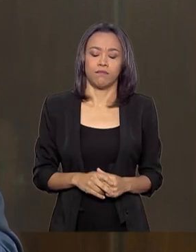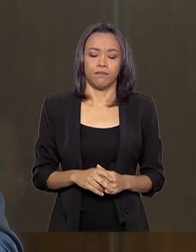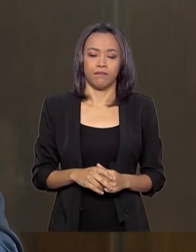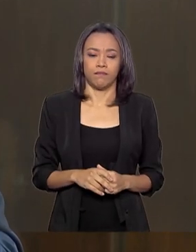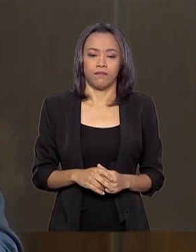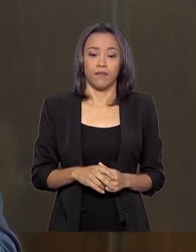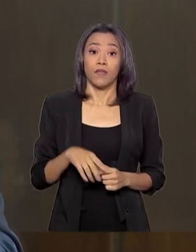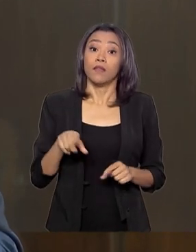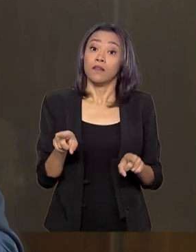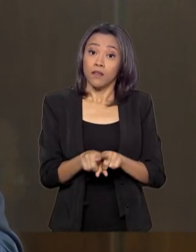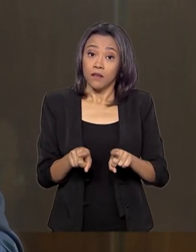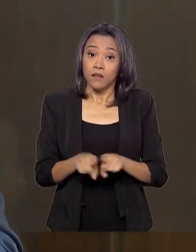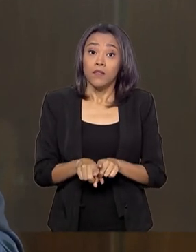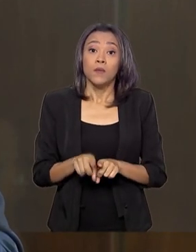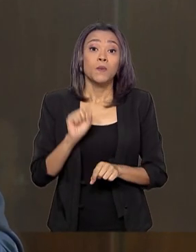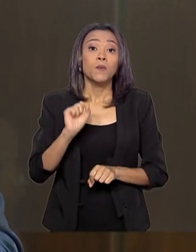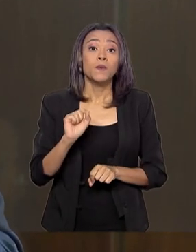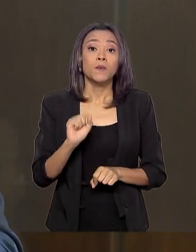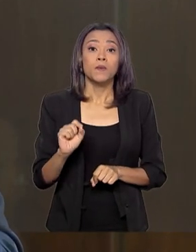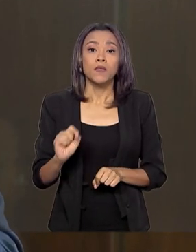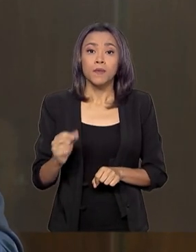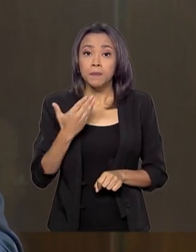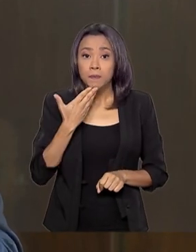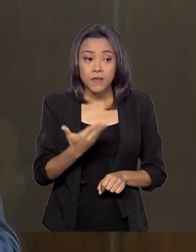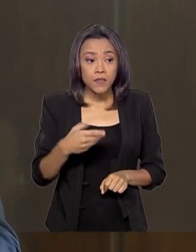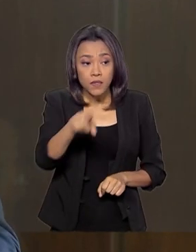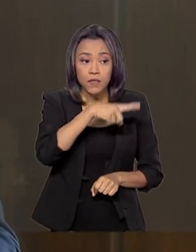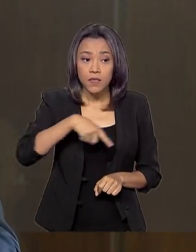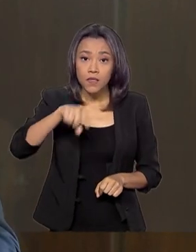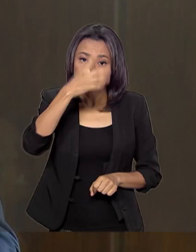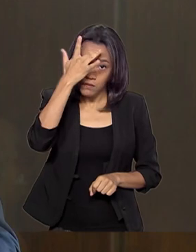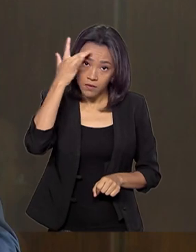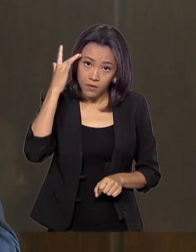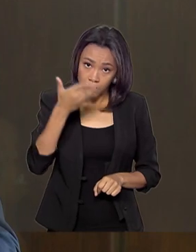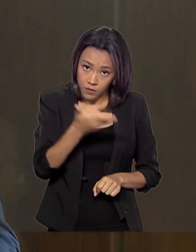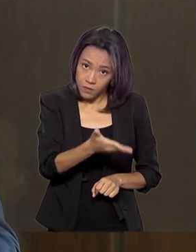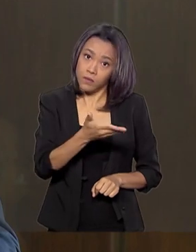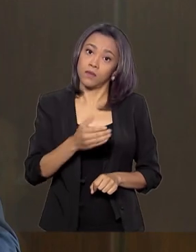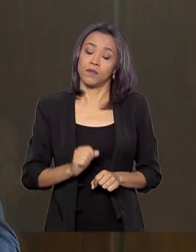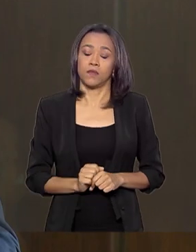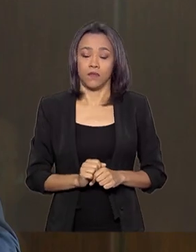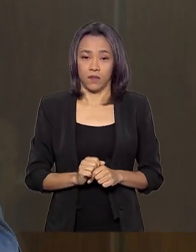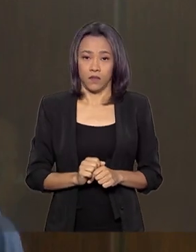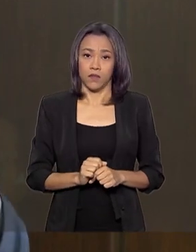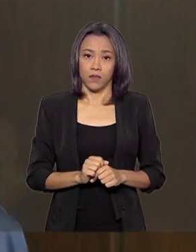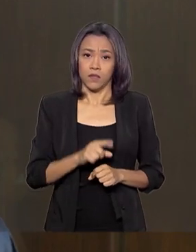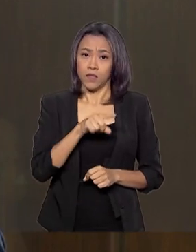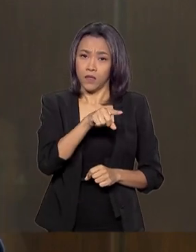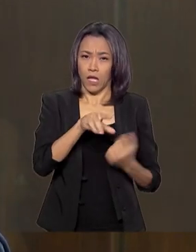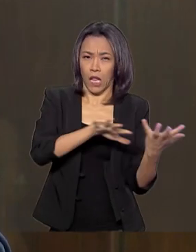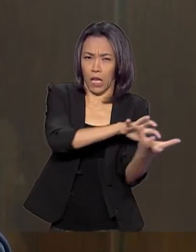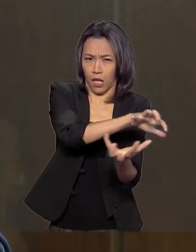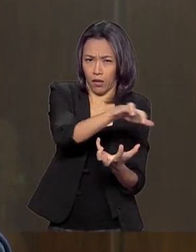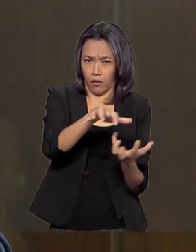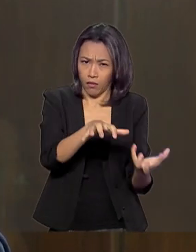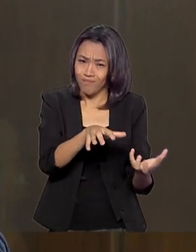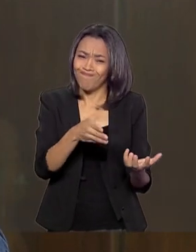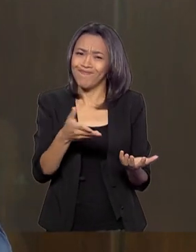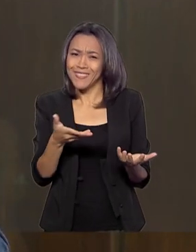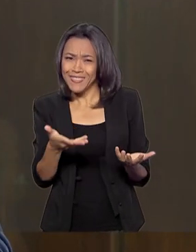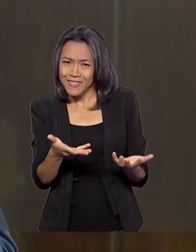Conclamar também aquelas pessoas que estão envolvidas, que se adotem uma postura de